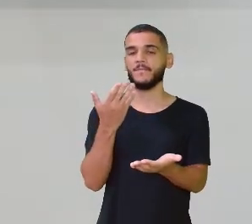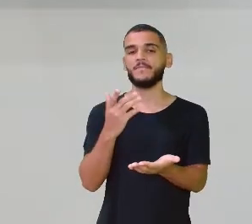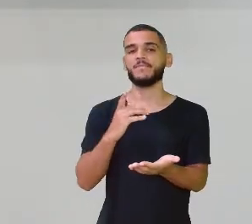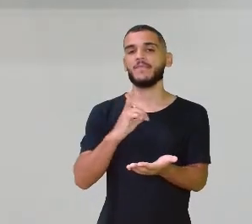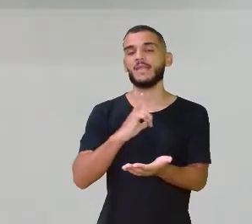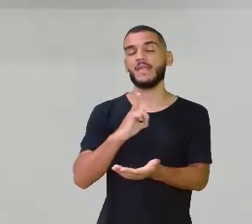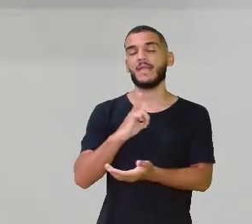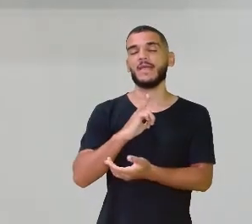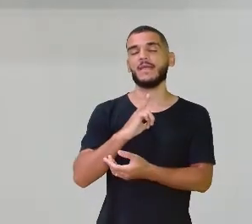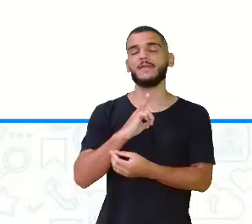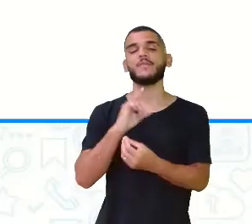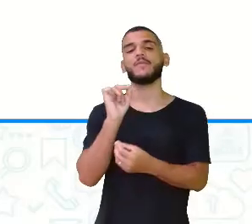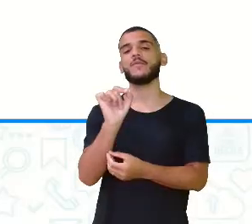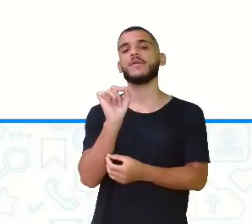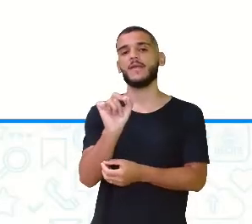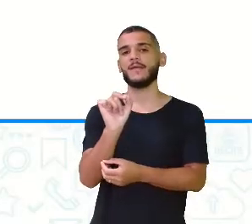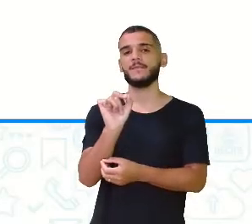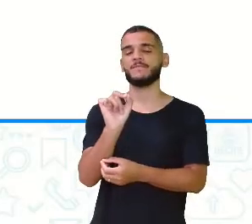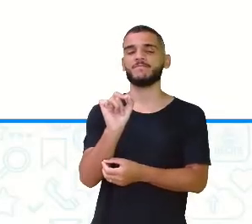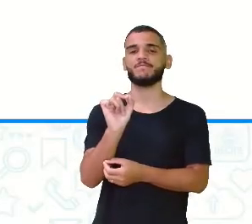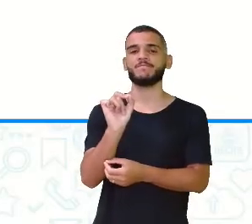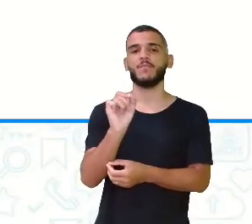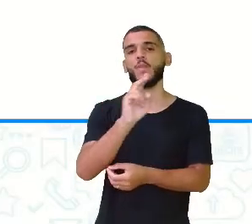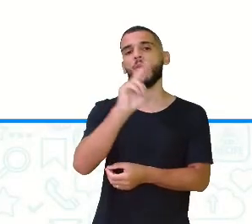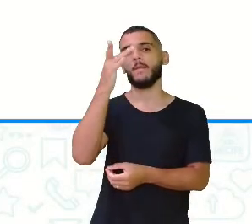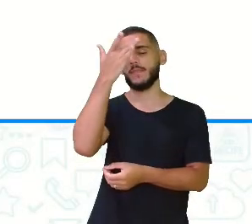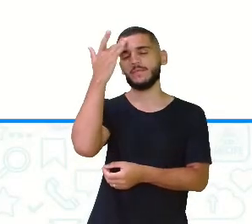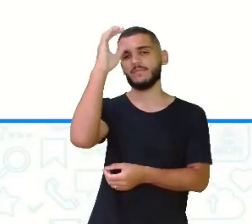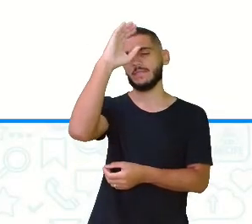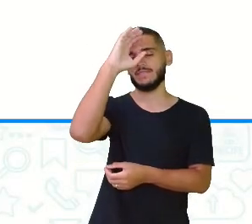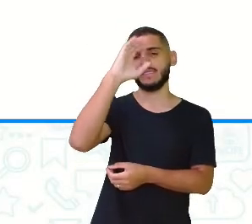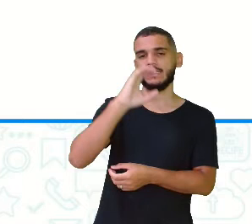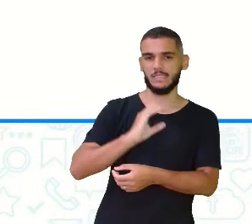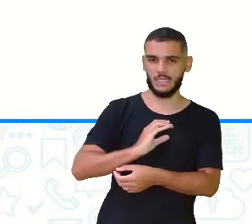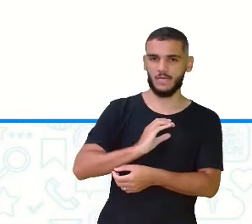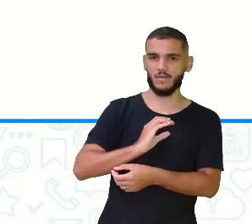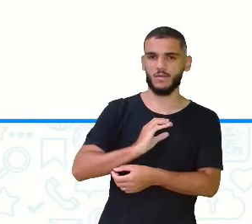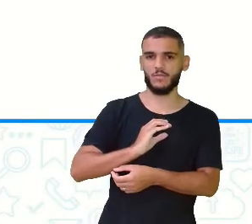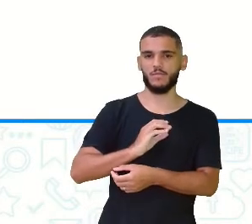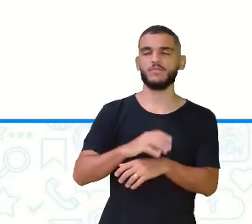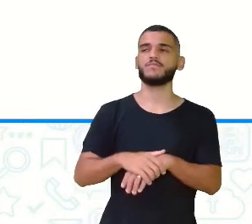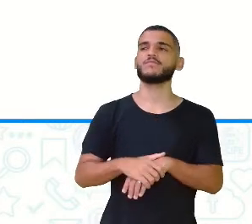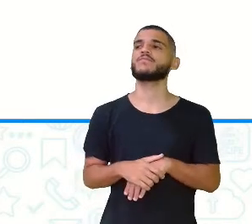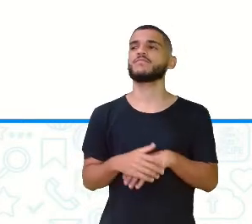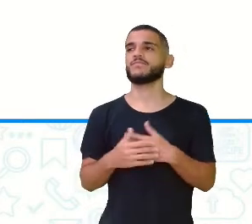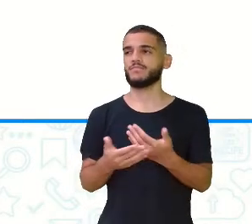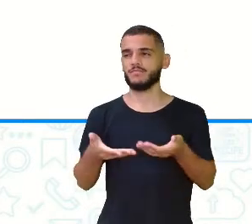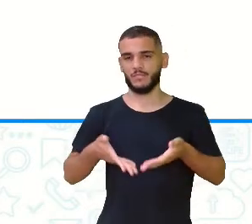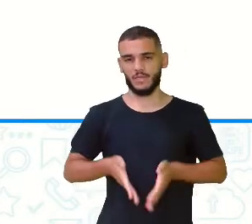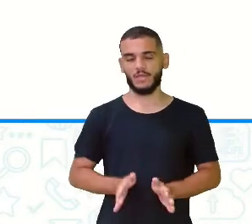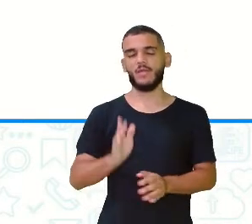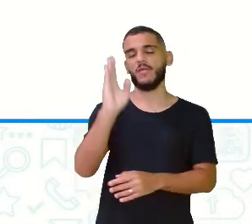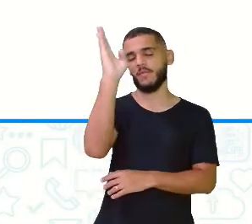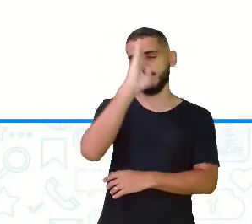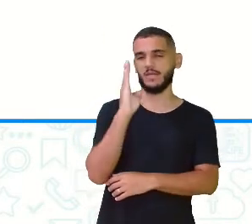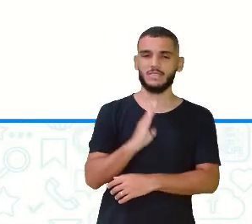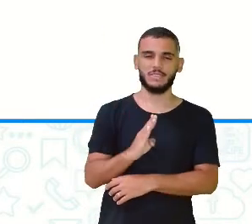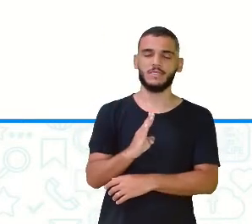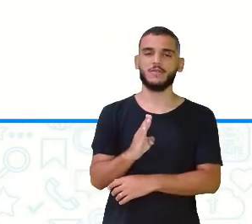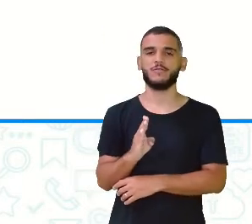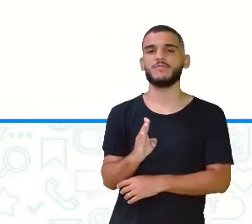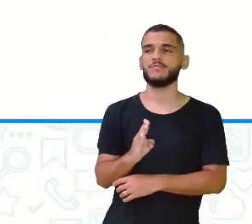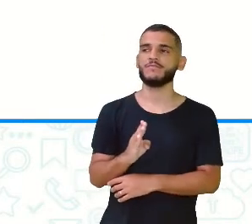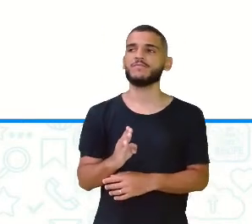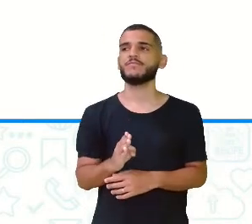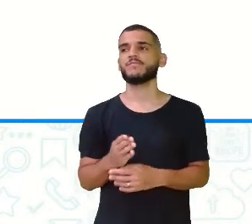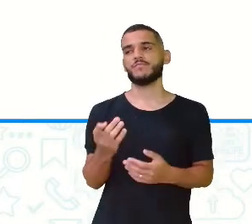de cidadão ou de cidadã, tá certo? Se nasceu no Brasil, ele é brasileiro ou ela é brasileira. Se nasceu